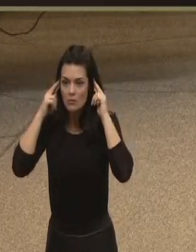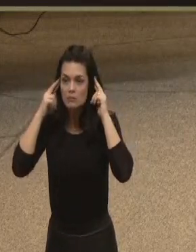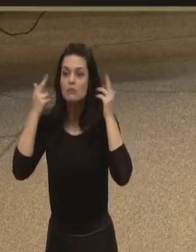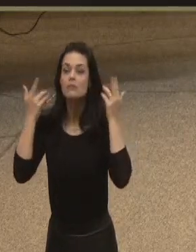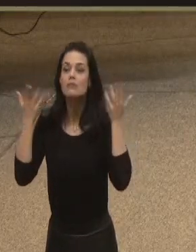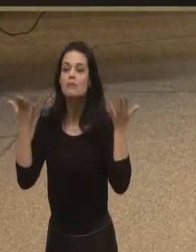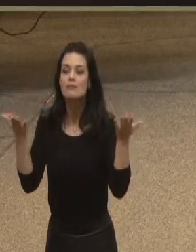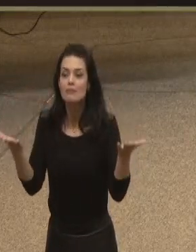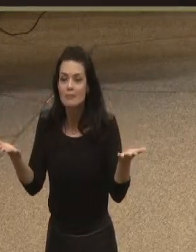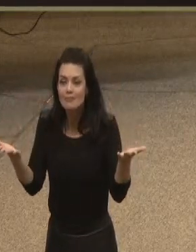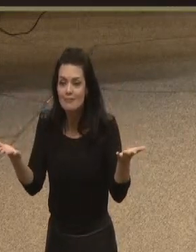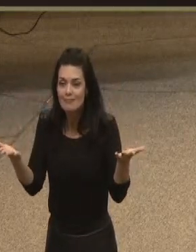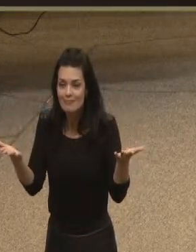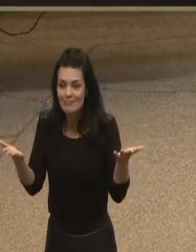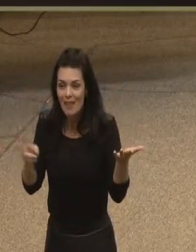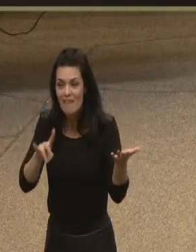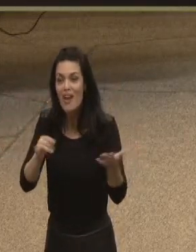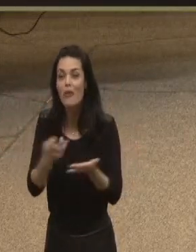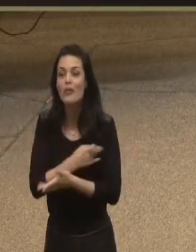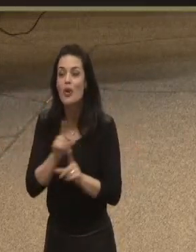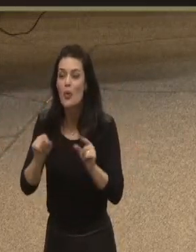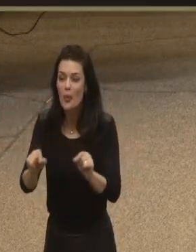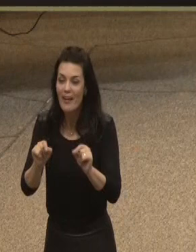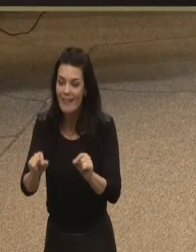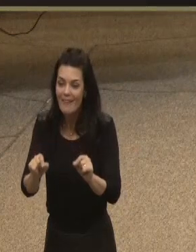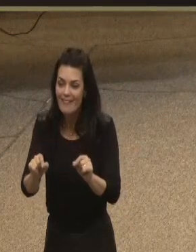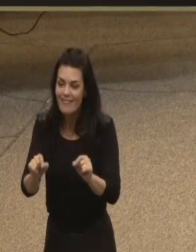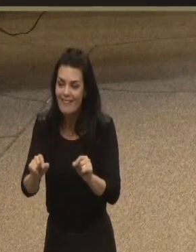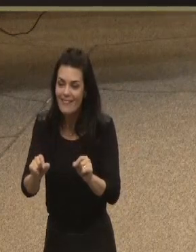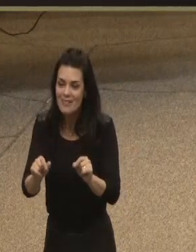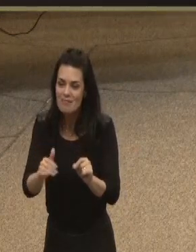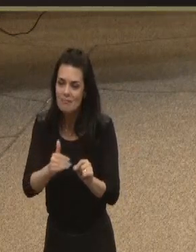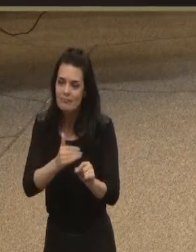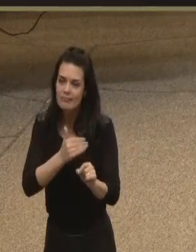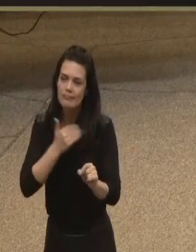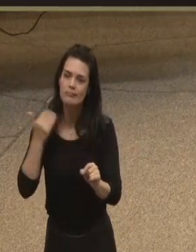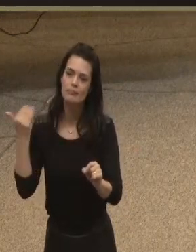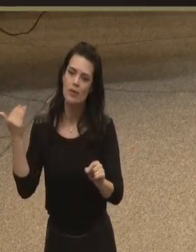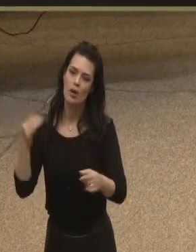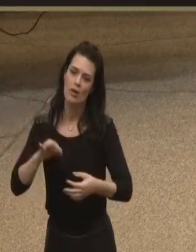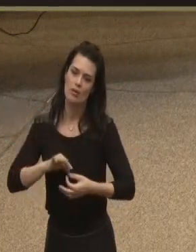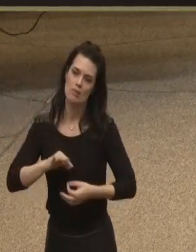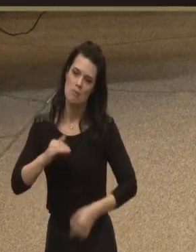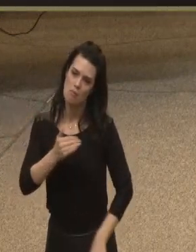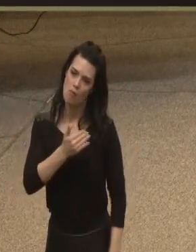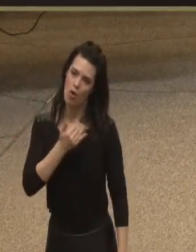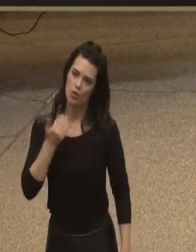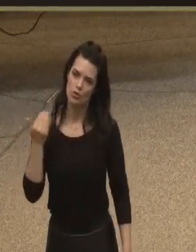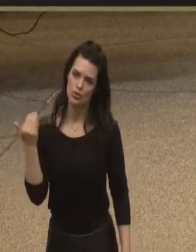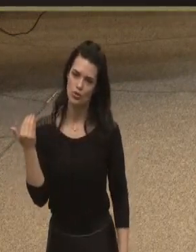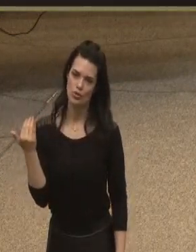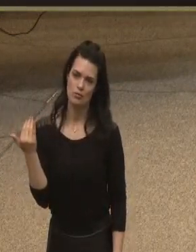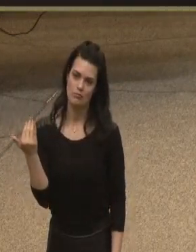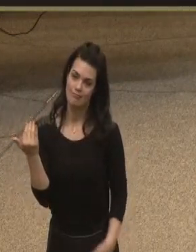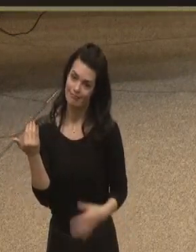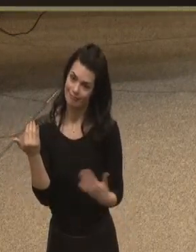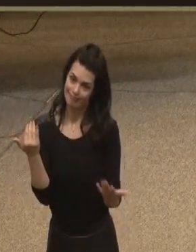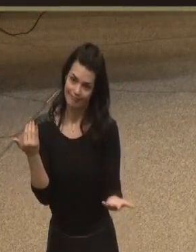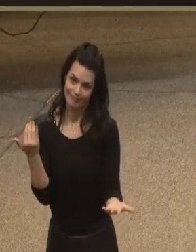as verdades que Jesus nos ensina, nos fala, então nós estamos